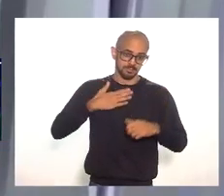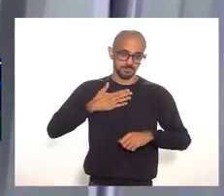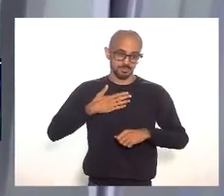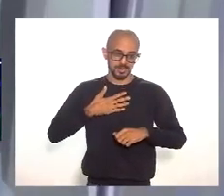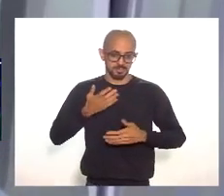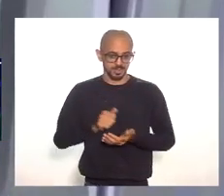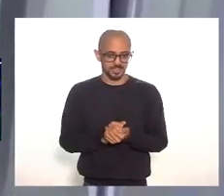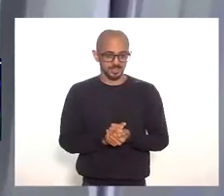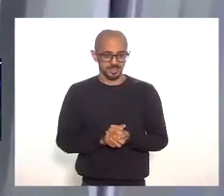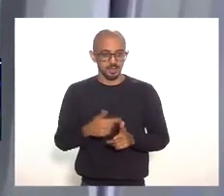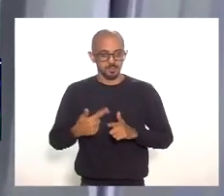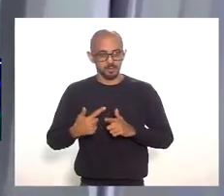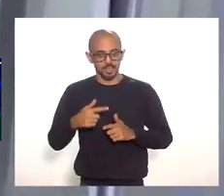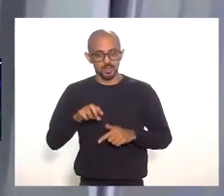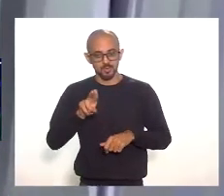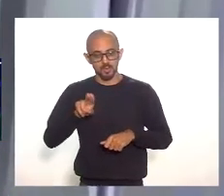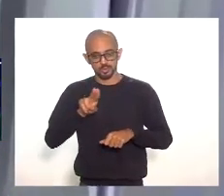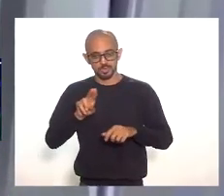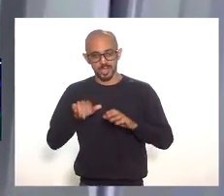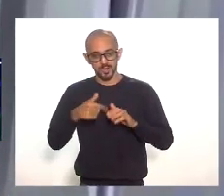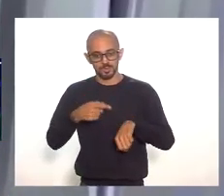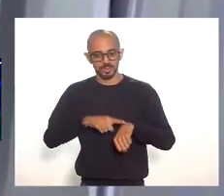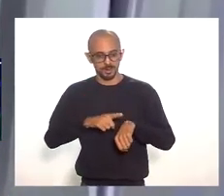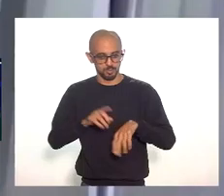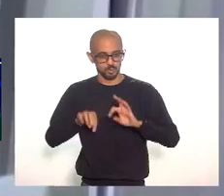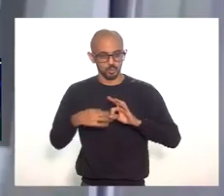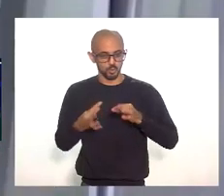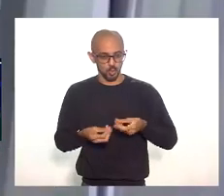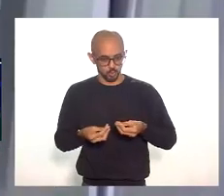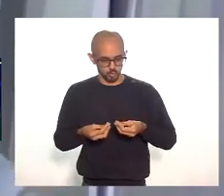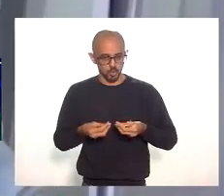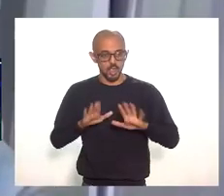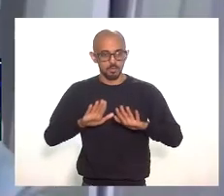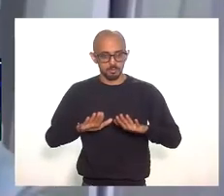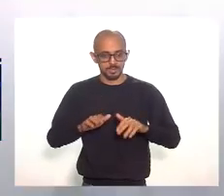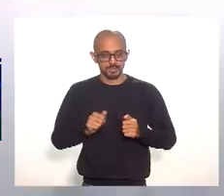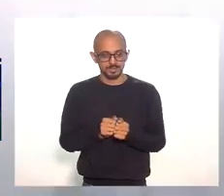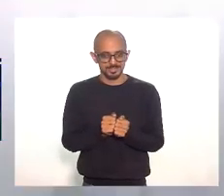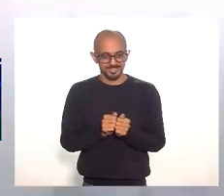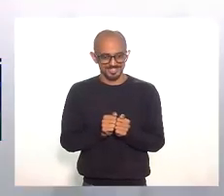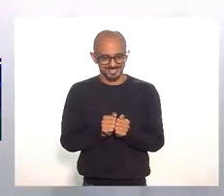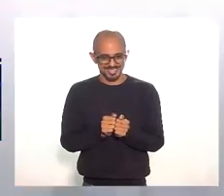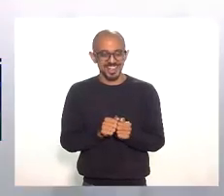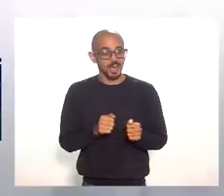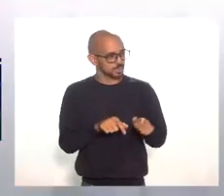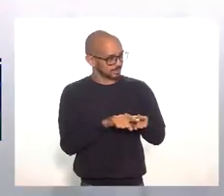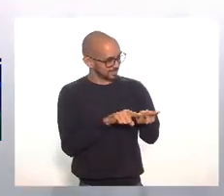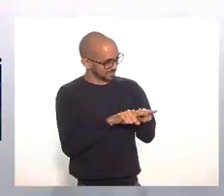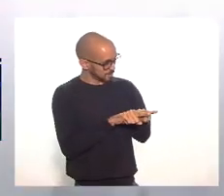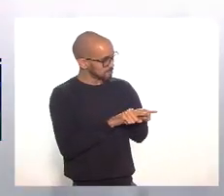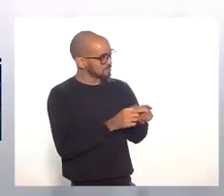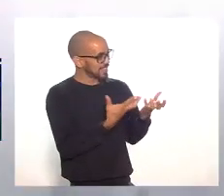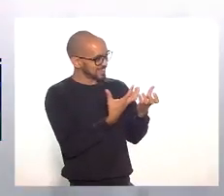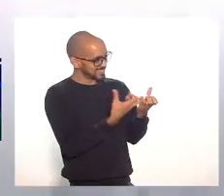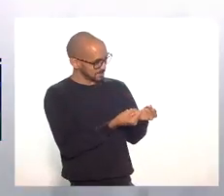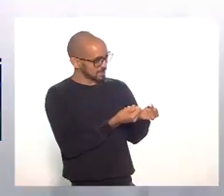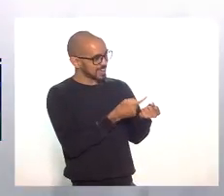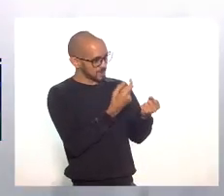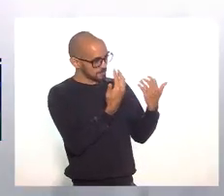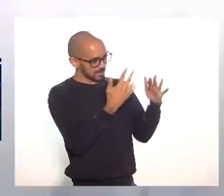meu tempo na íntegra. Mas eu quero agradecer a Vossa Excelência. Também receberá os parabéns se usar